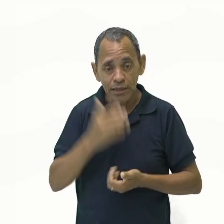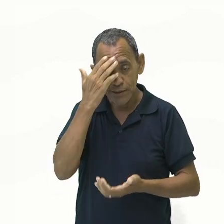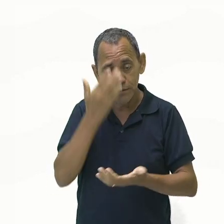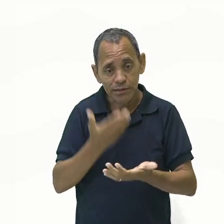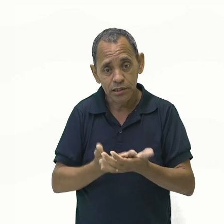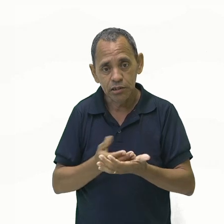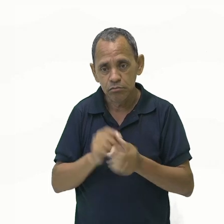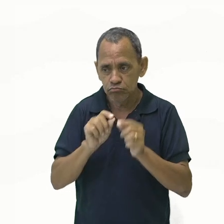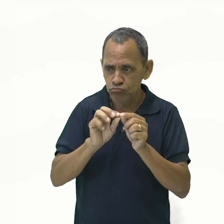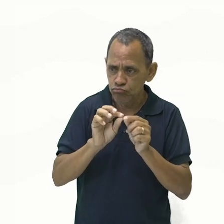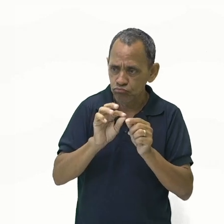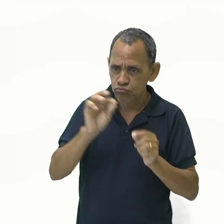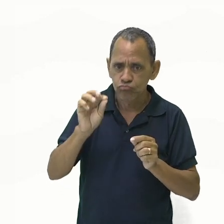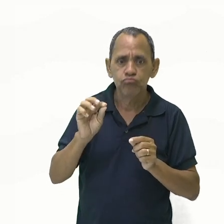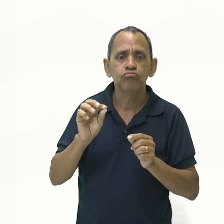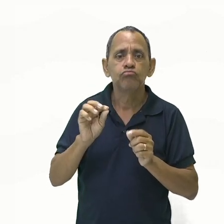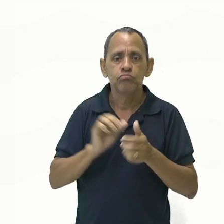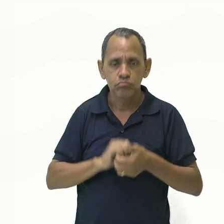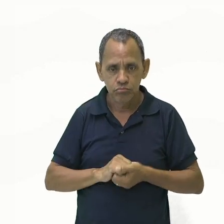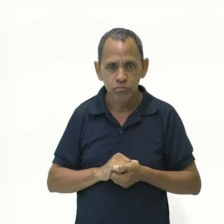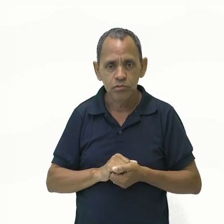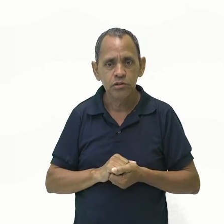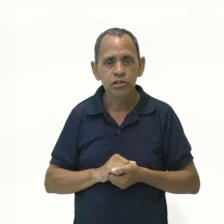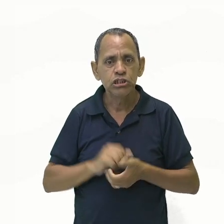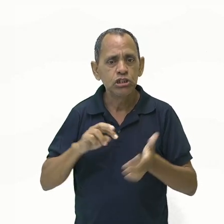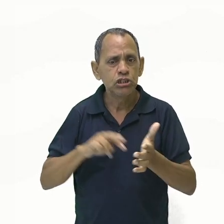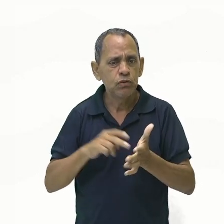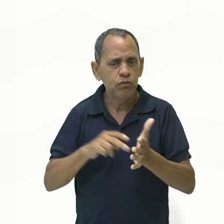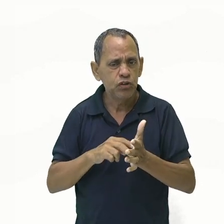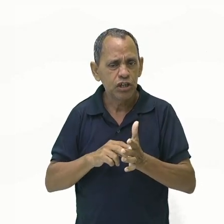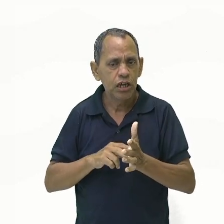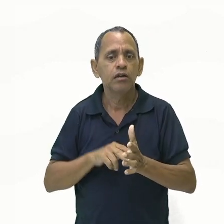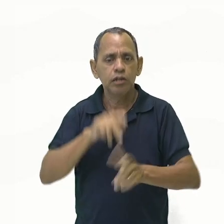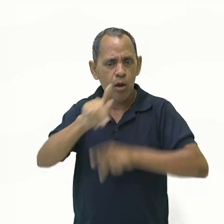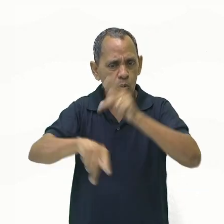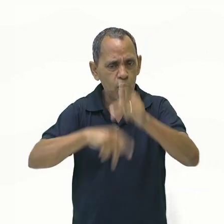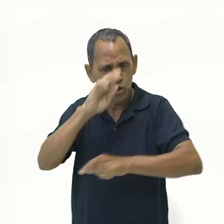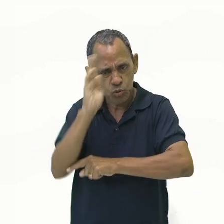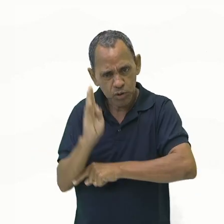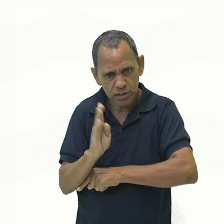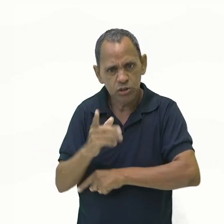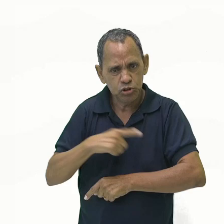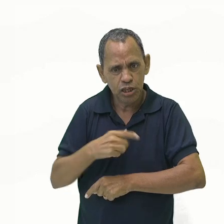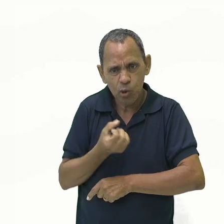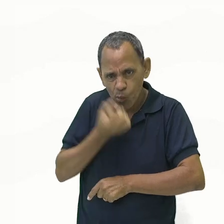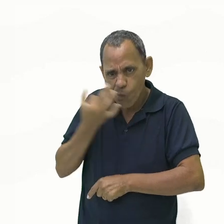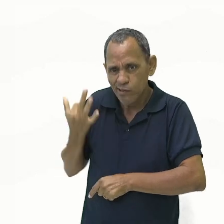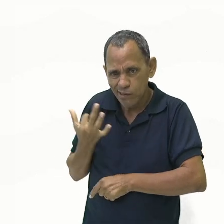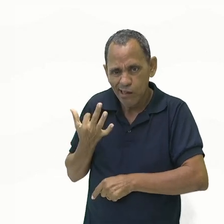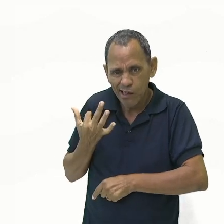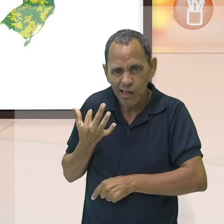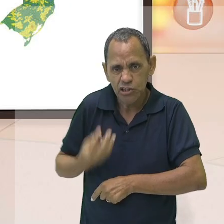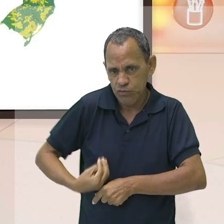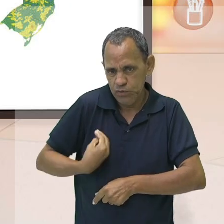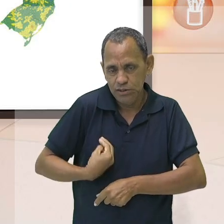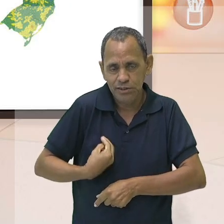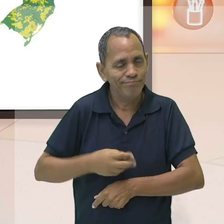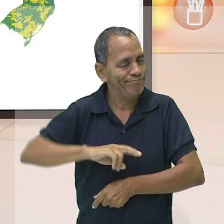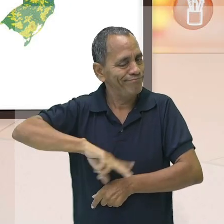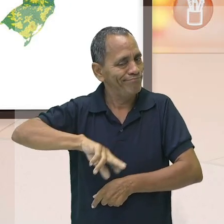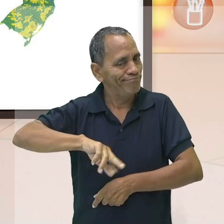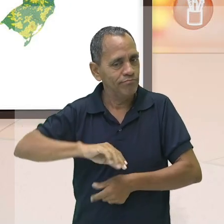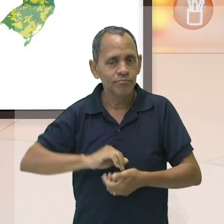isso não significa que a população do Brasil possui qualidade de vida, não, né? Mas mesmo assim, as perspectivas, pessoal,